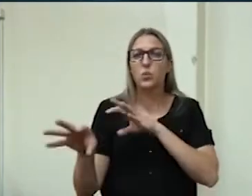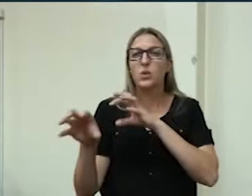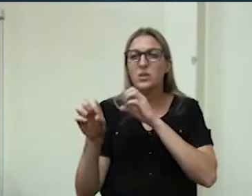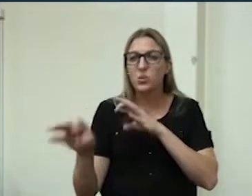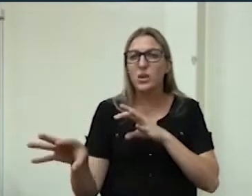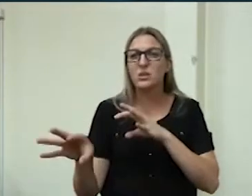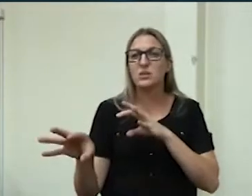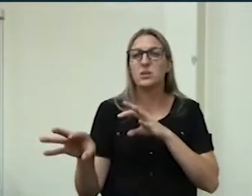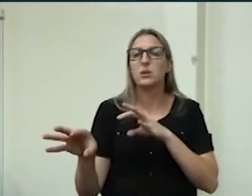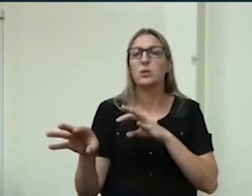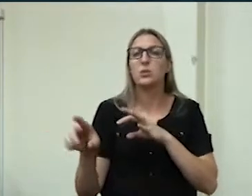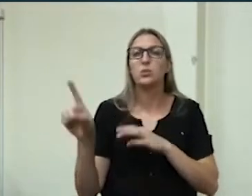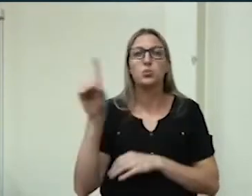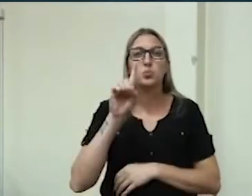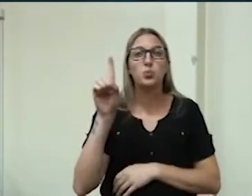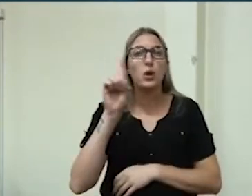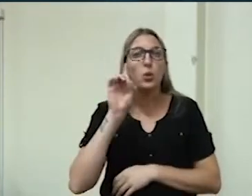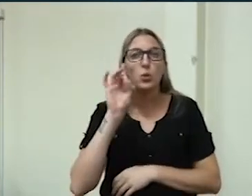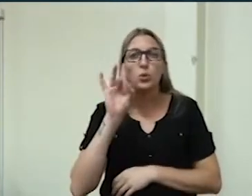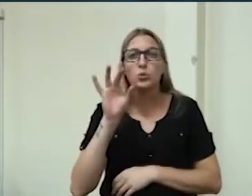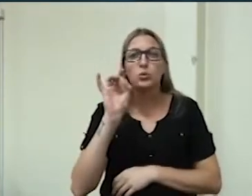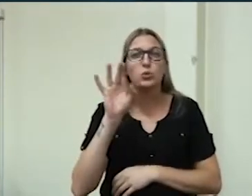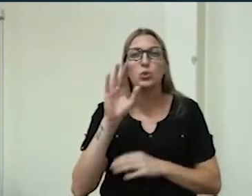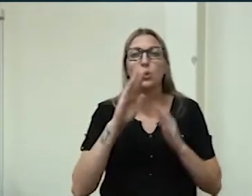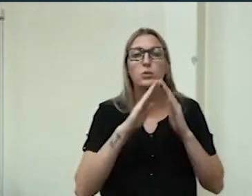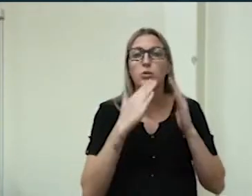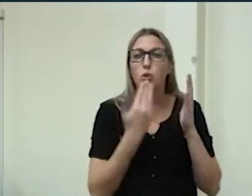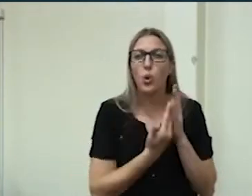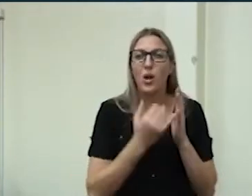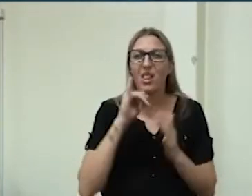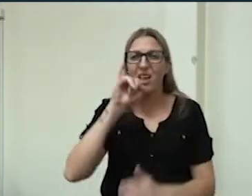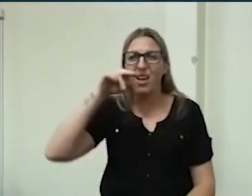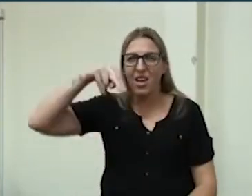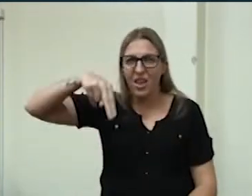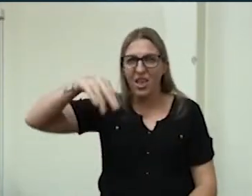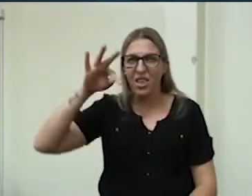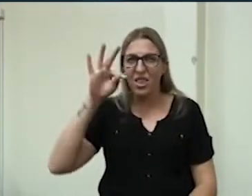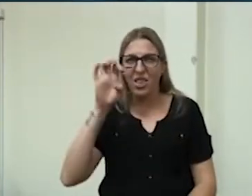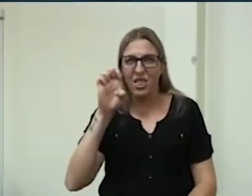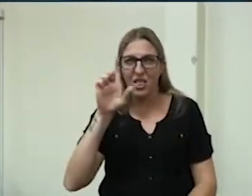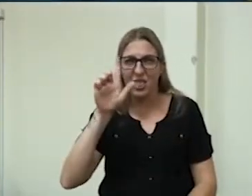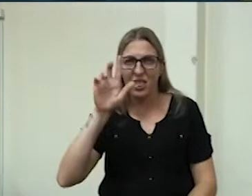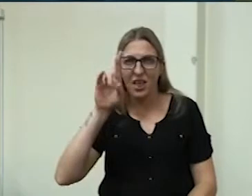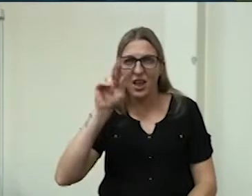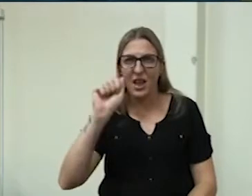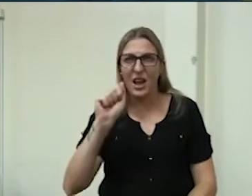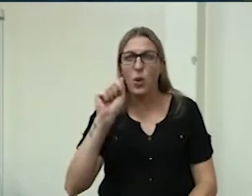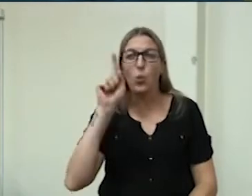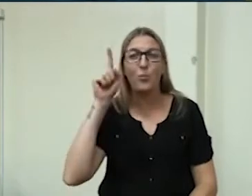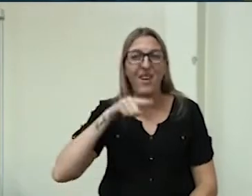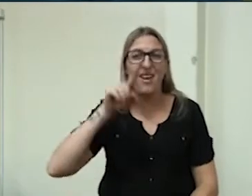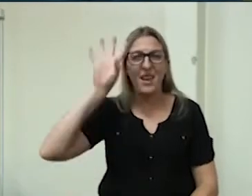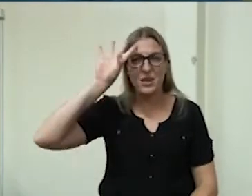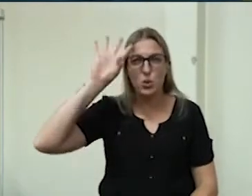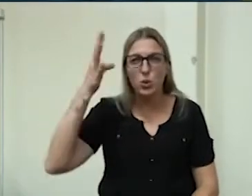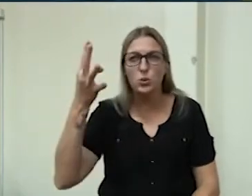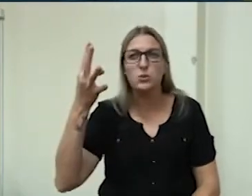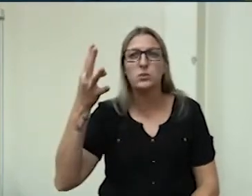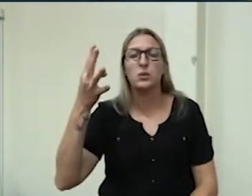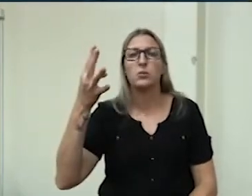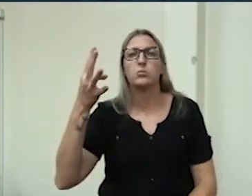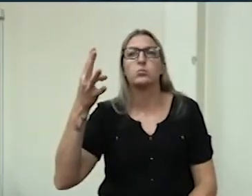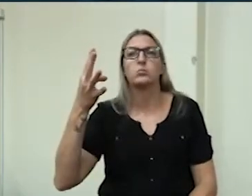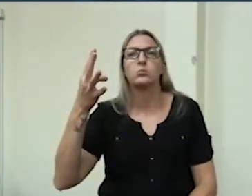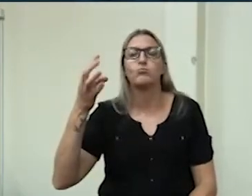integral, e não somente escola de tempo integral, mas sim educação integral é a solução para que possamos sanar,